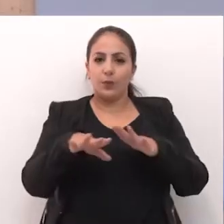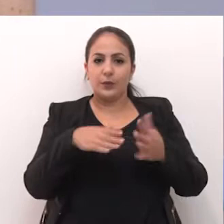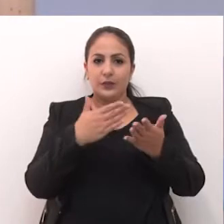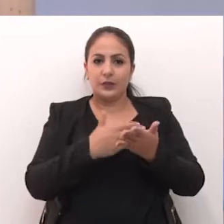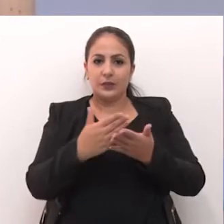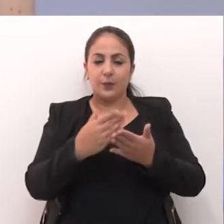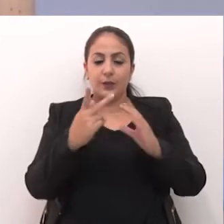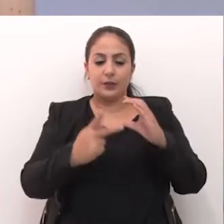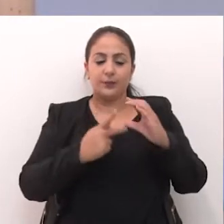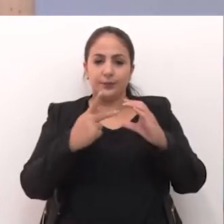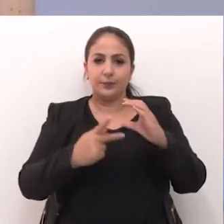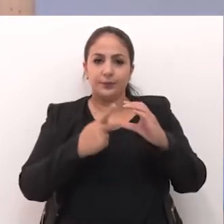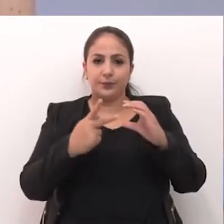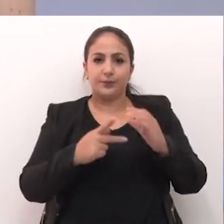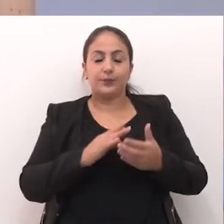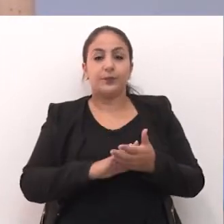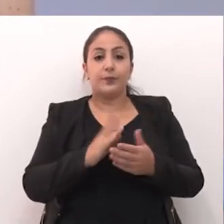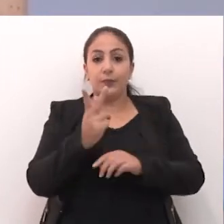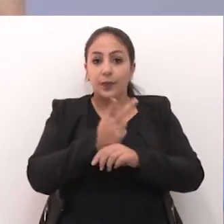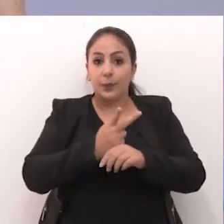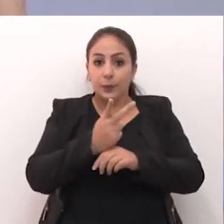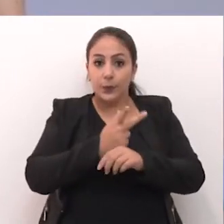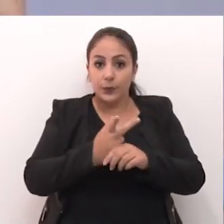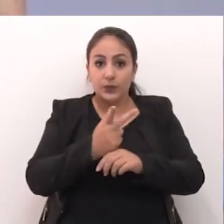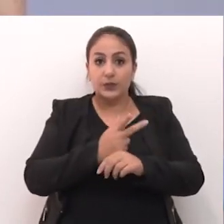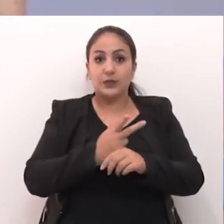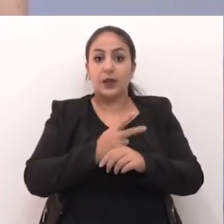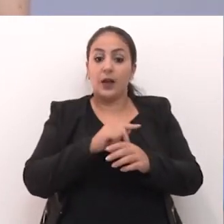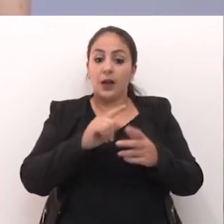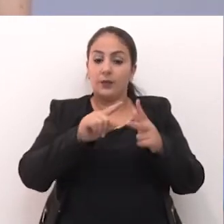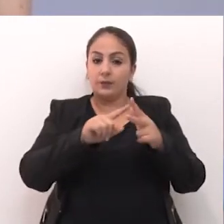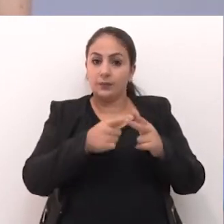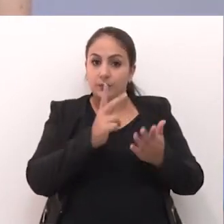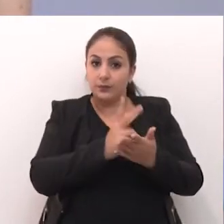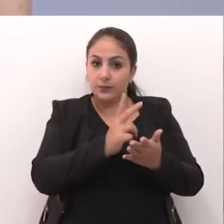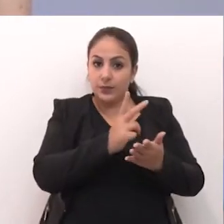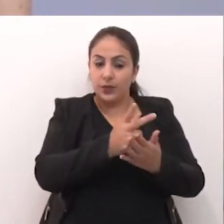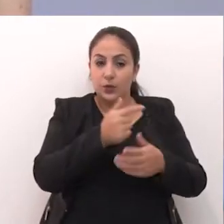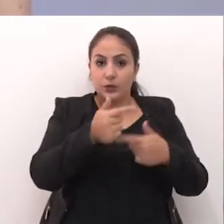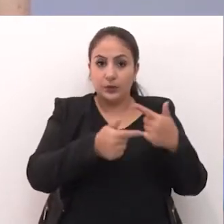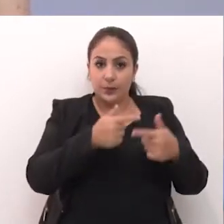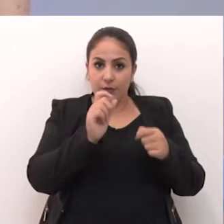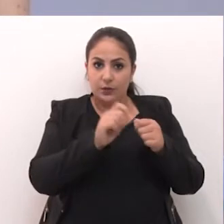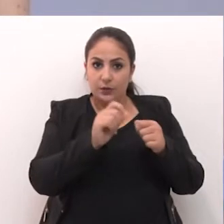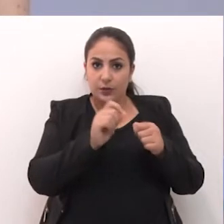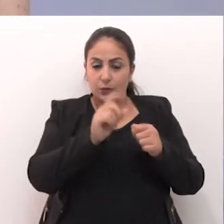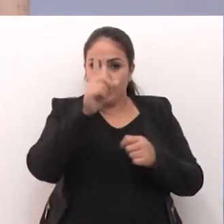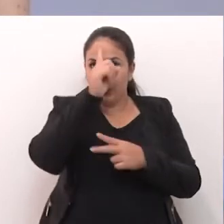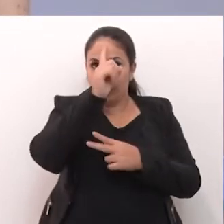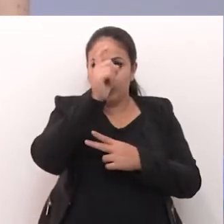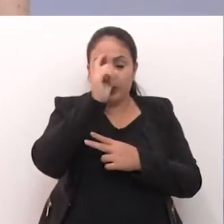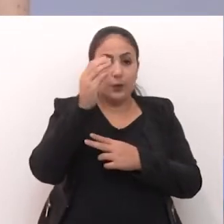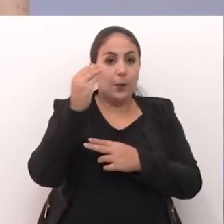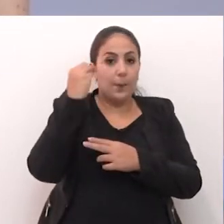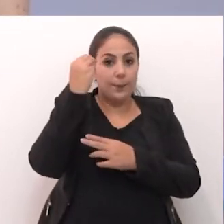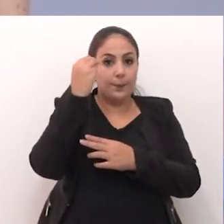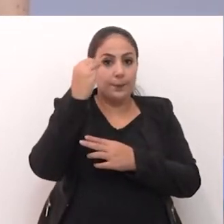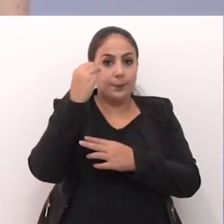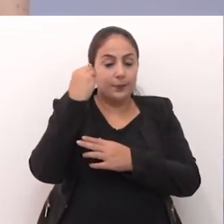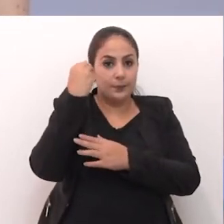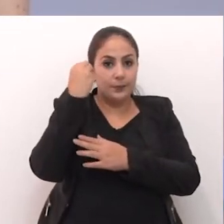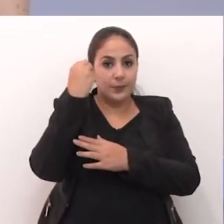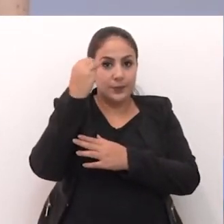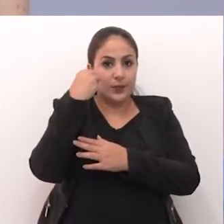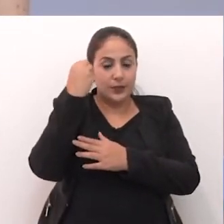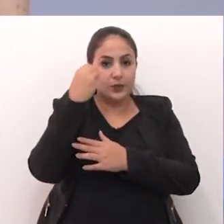Um movimento iniciado pela Câmara de Vereadores que busca viabilizar a manutenção dos serviços prestados pelo Hospital